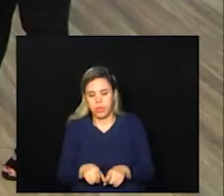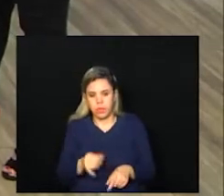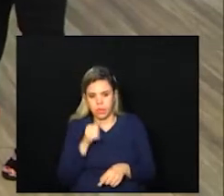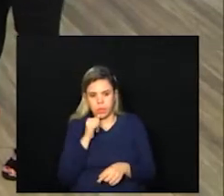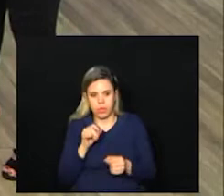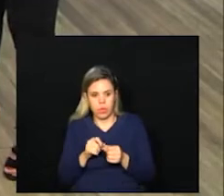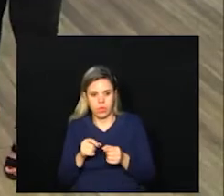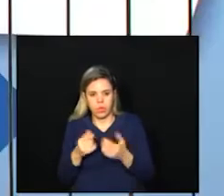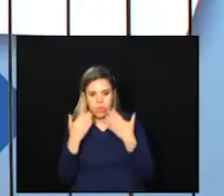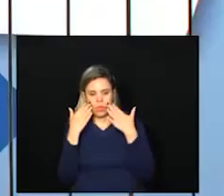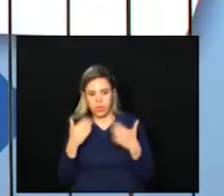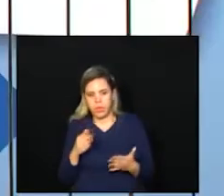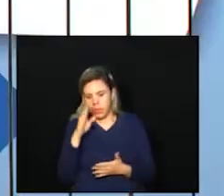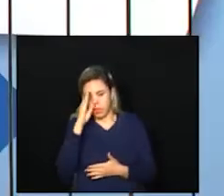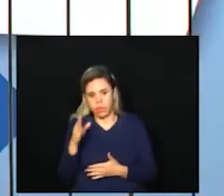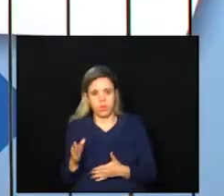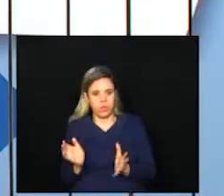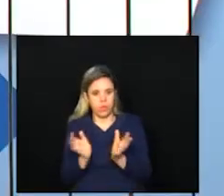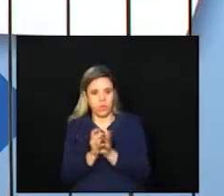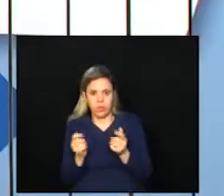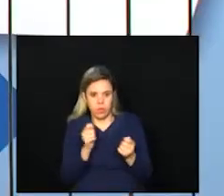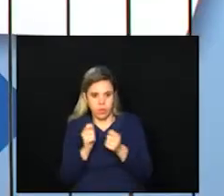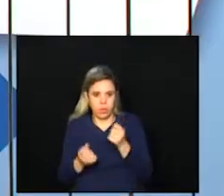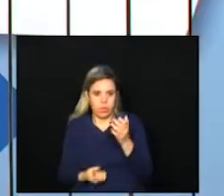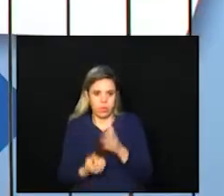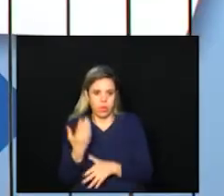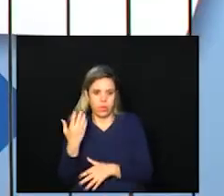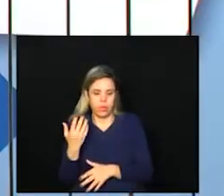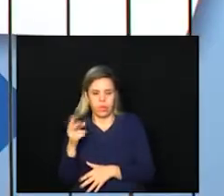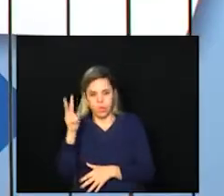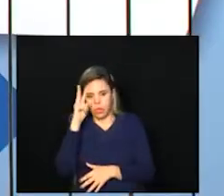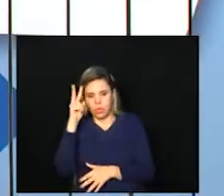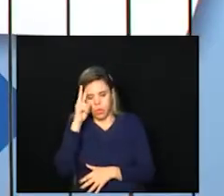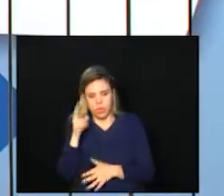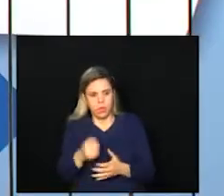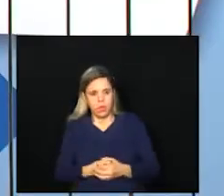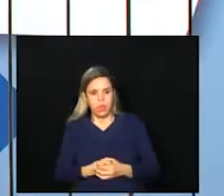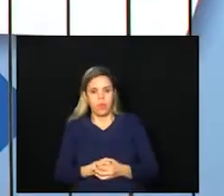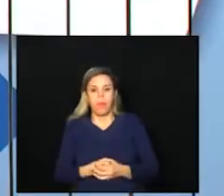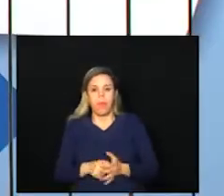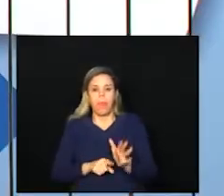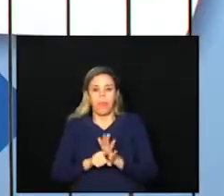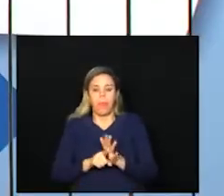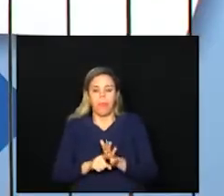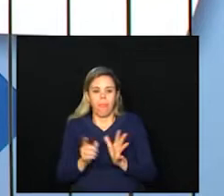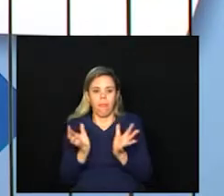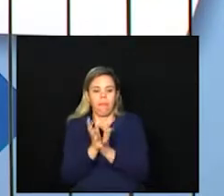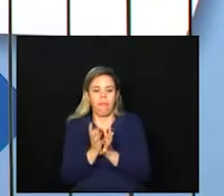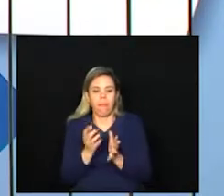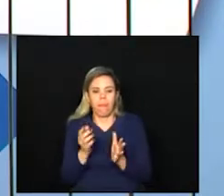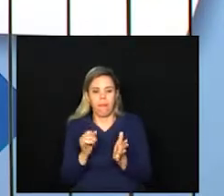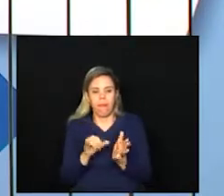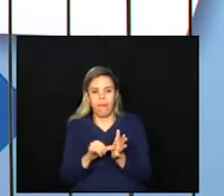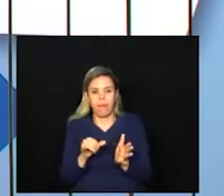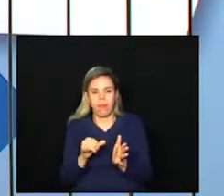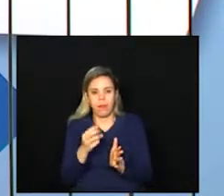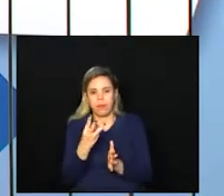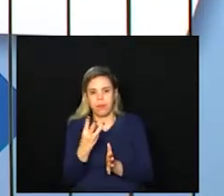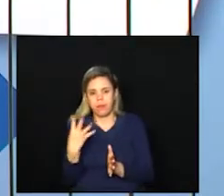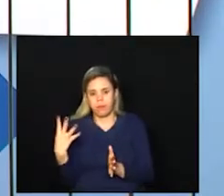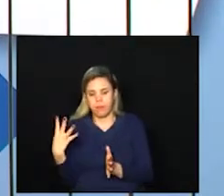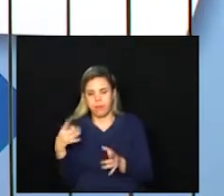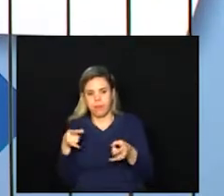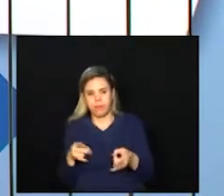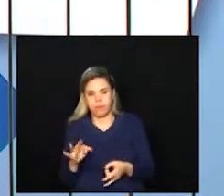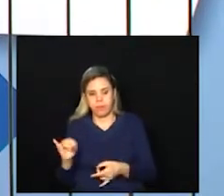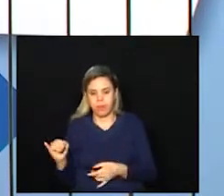foi destacado na coletiva que aconteceu nesta segunda-feira. De acordo com o último boletim, dos 314 leitos